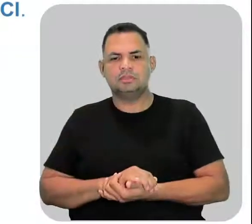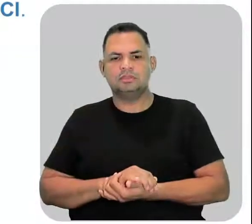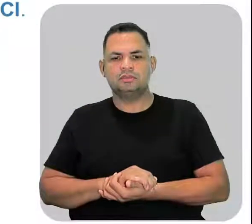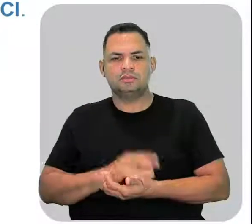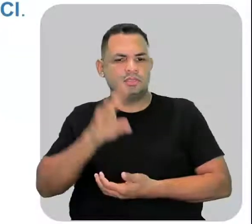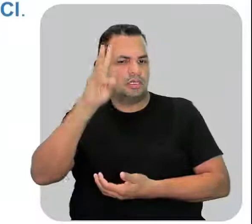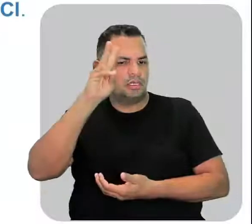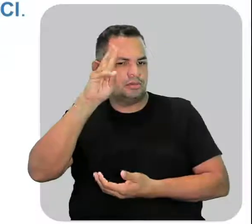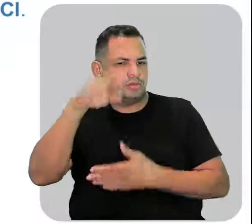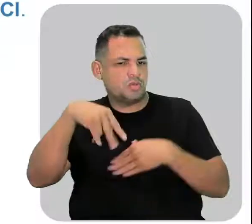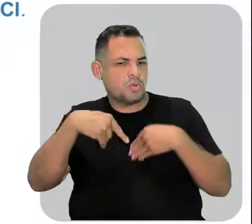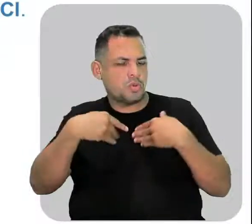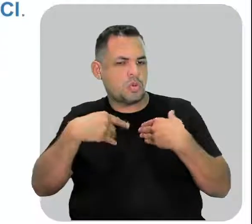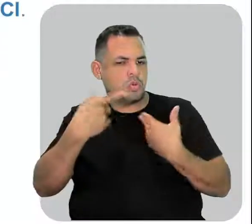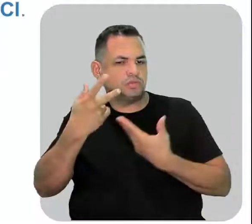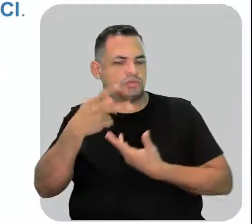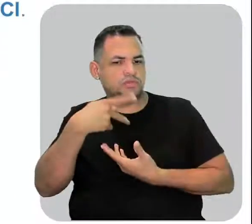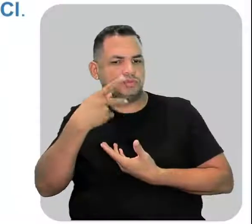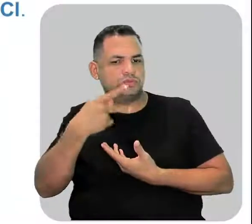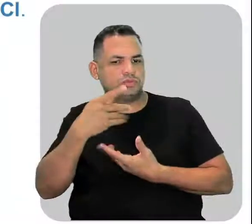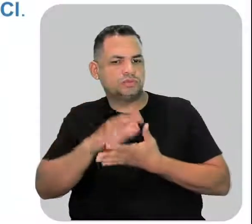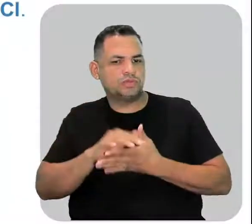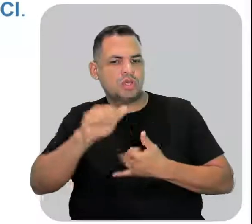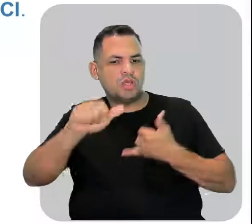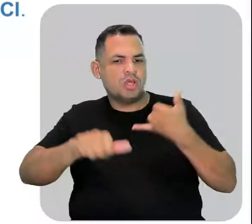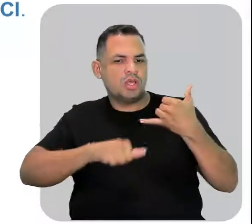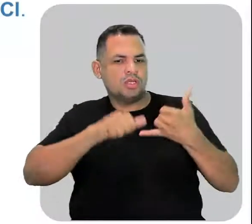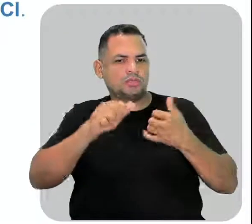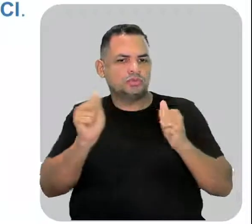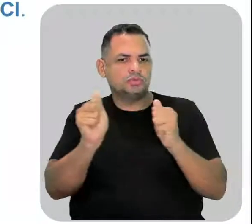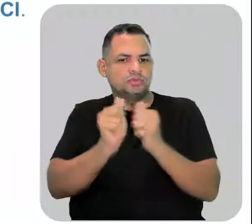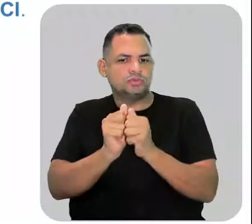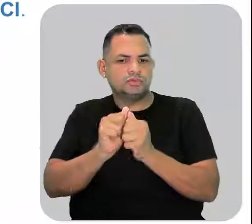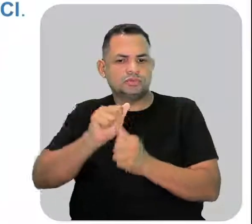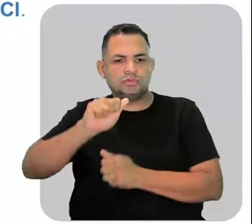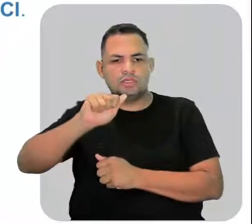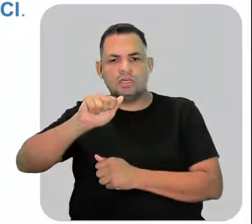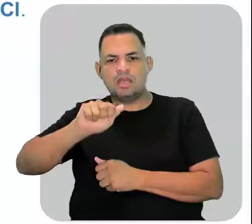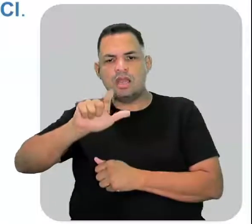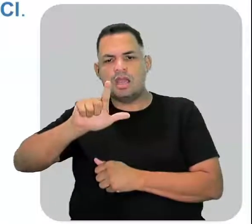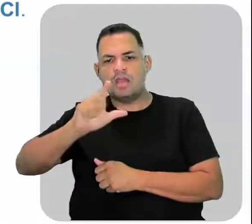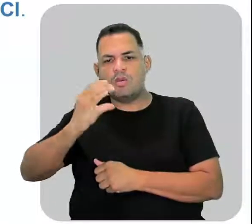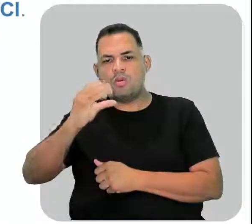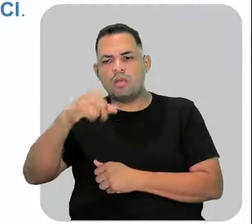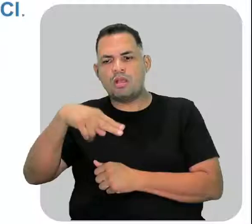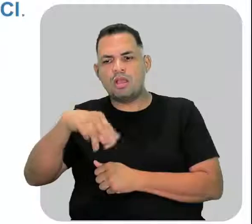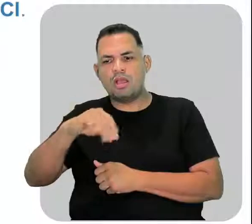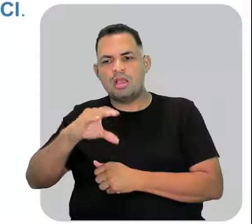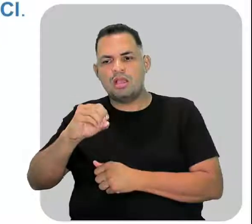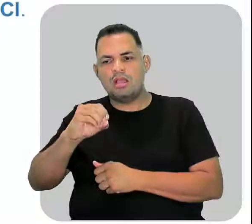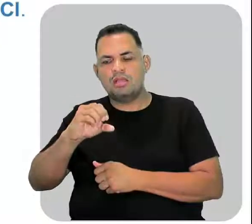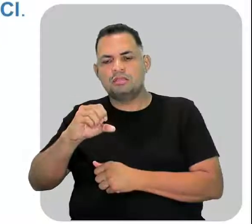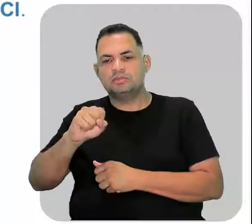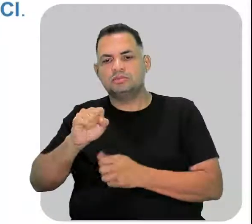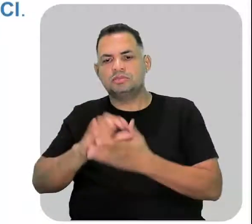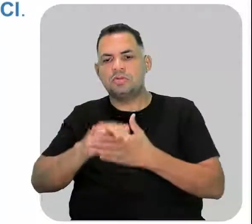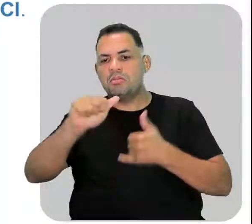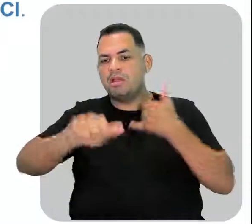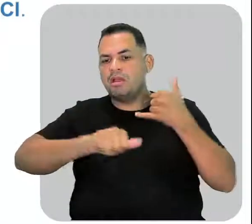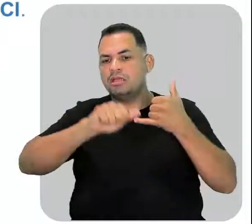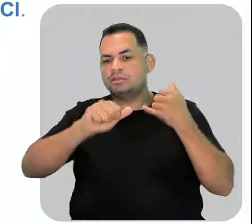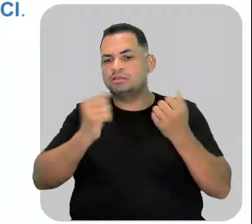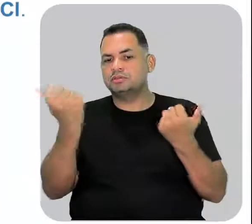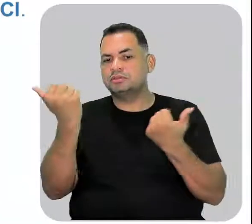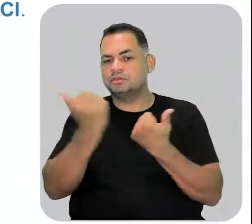Lembrando que nós estamos falando de uma reação com alcanos, então é uma reação de substituição. Enquanto um